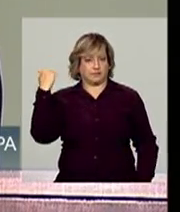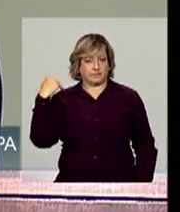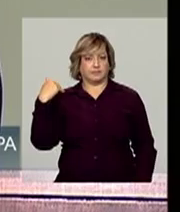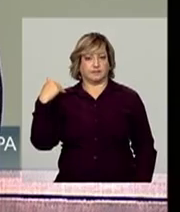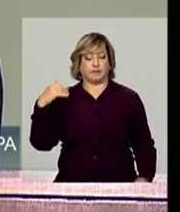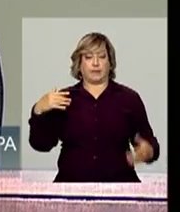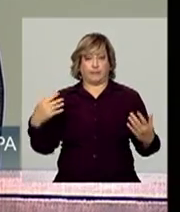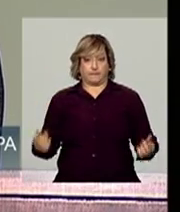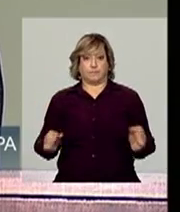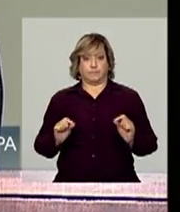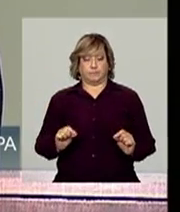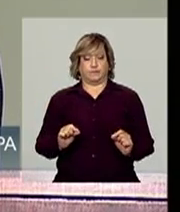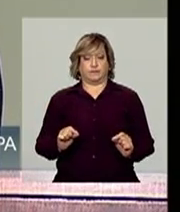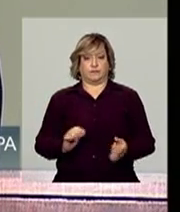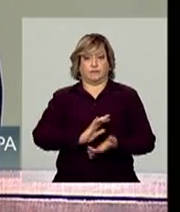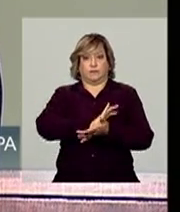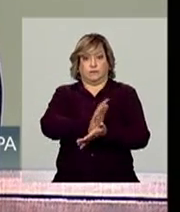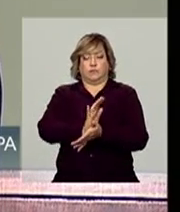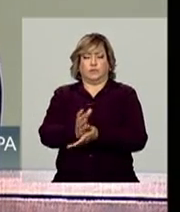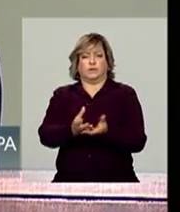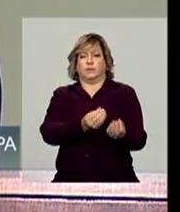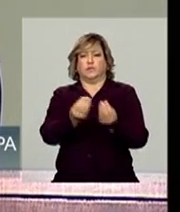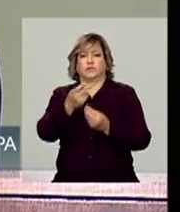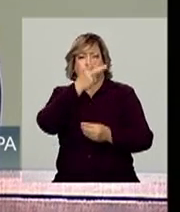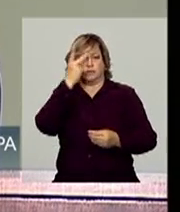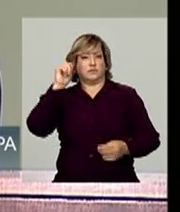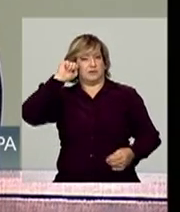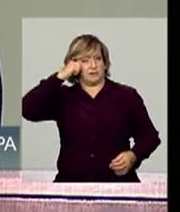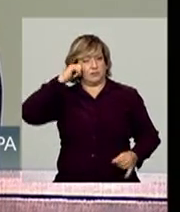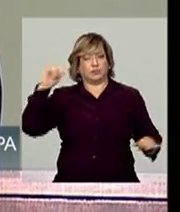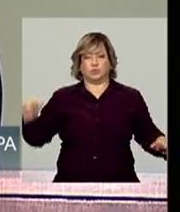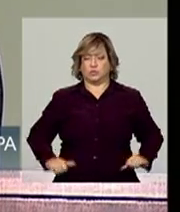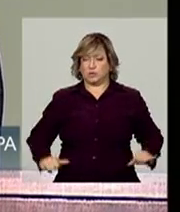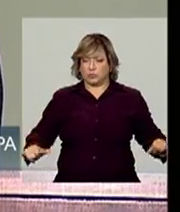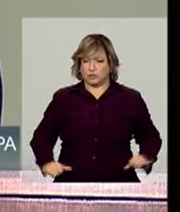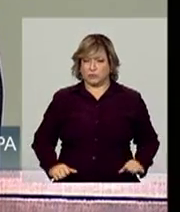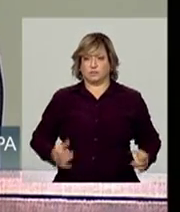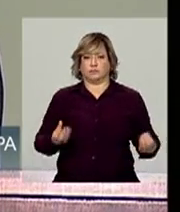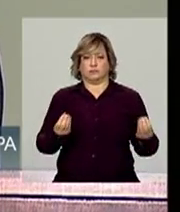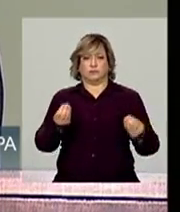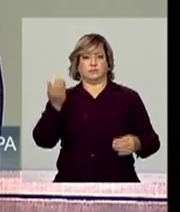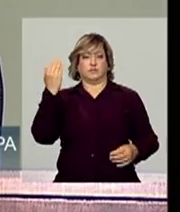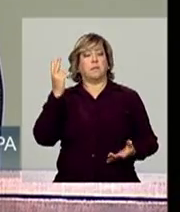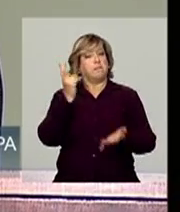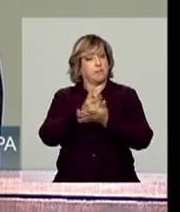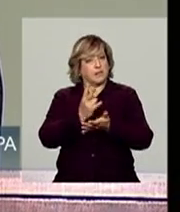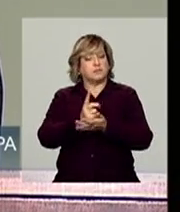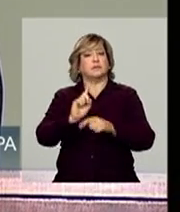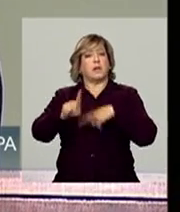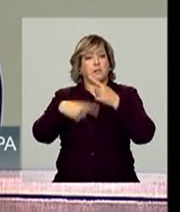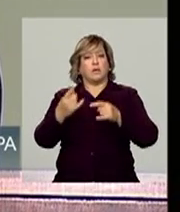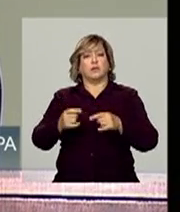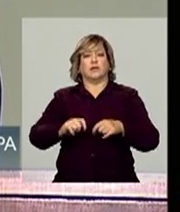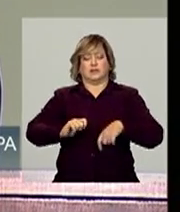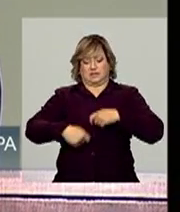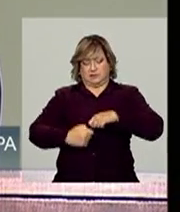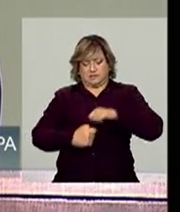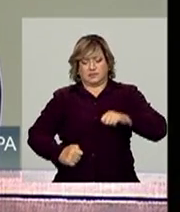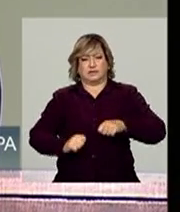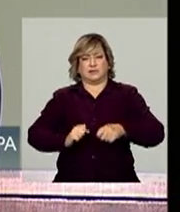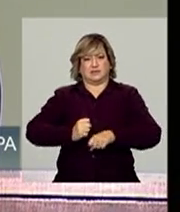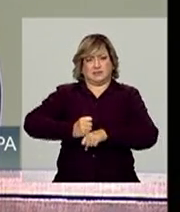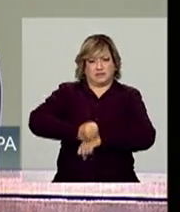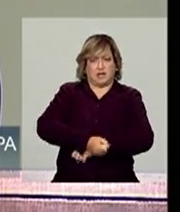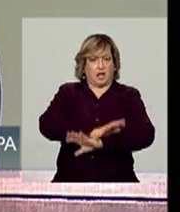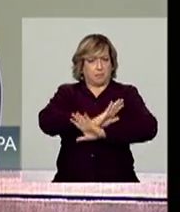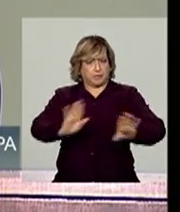A exclusão efetiva das populações negras, mesmo depois da abolição, agravou a